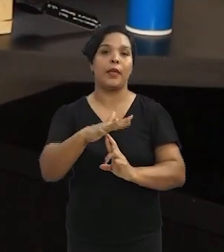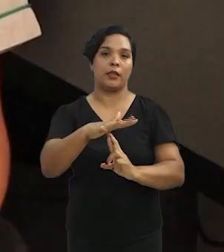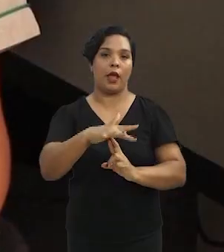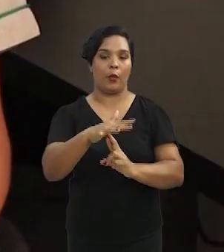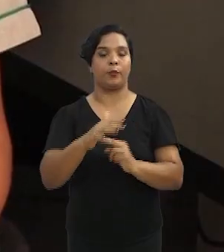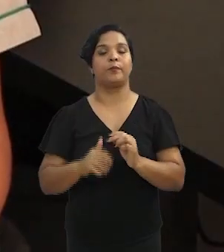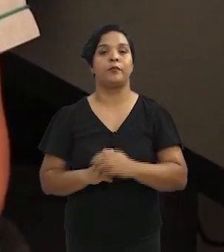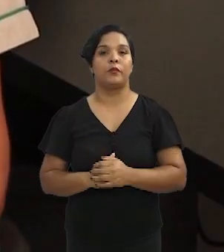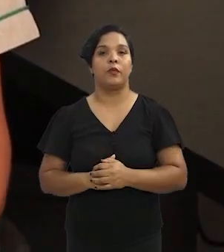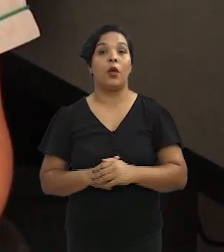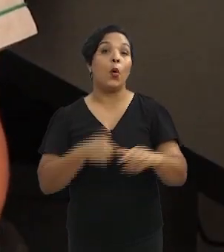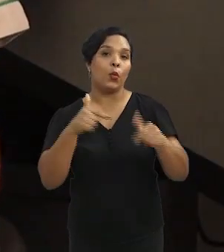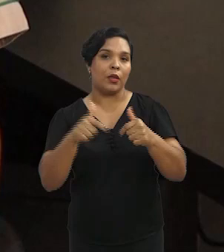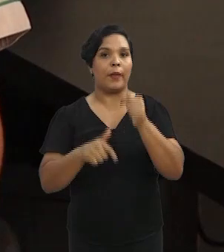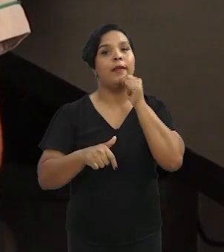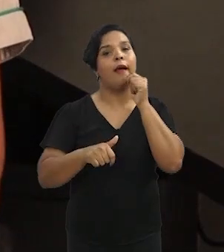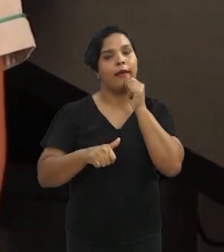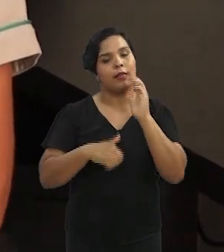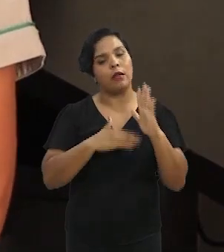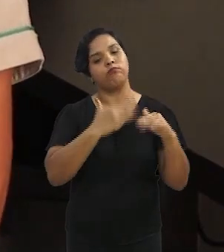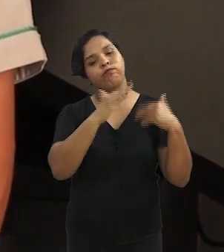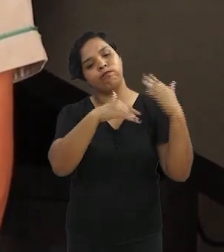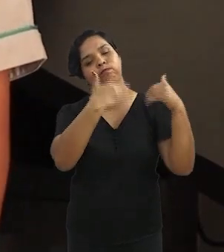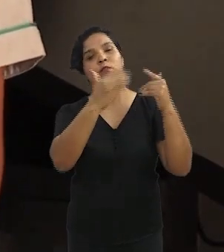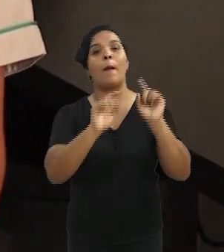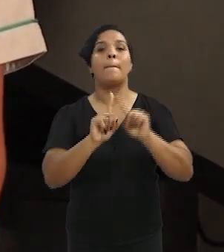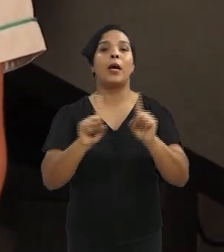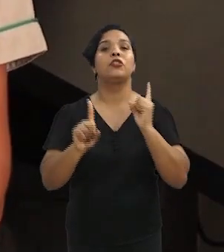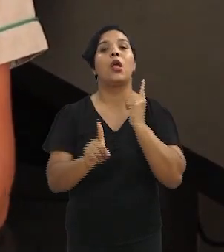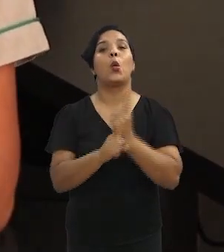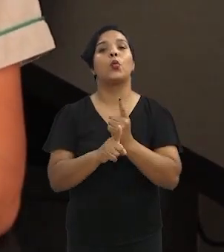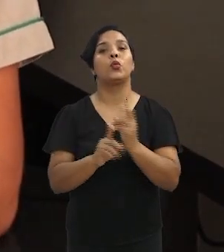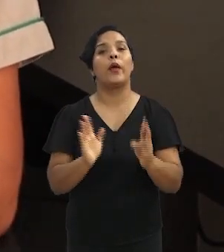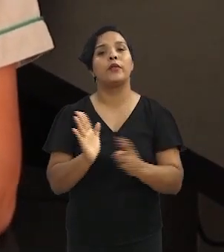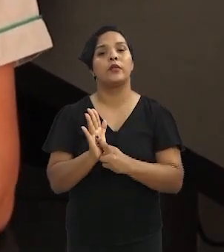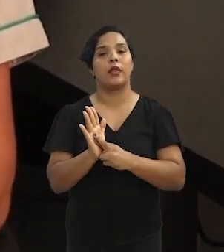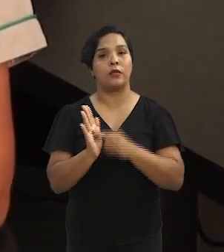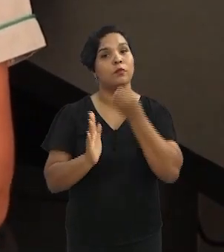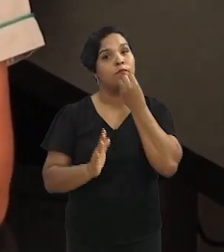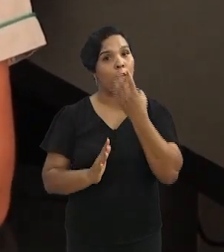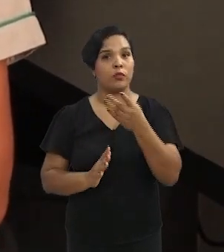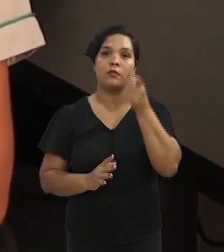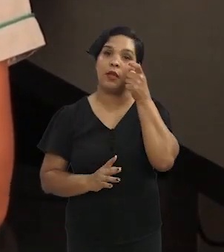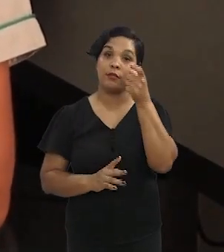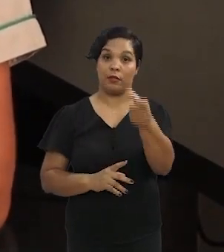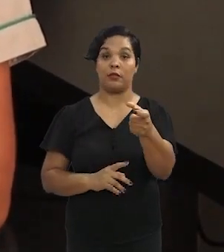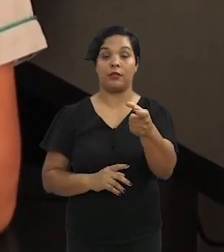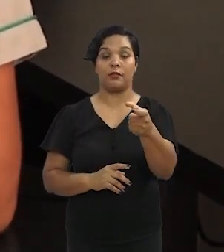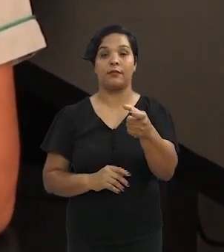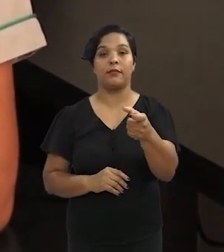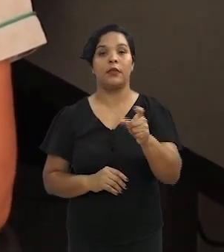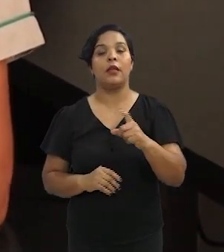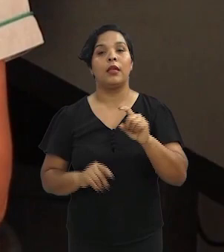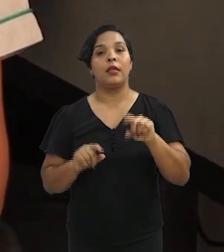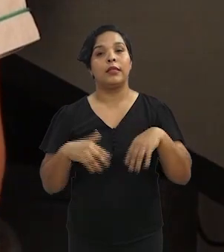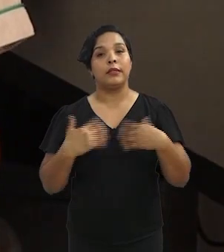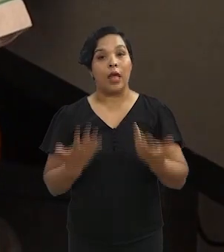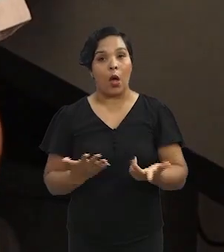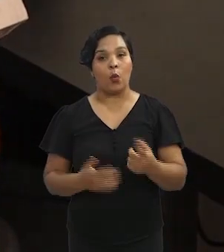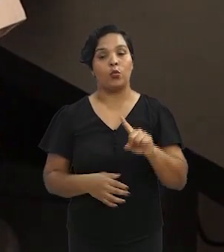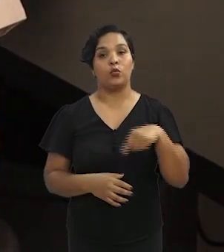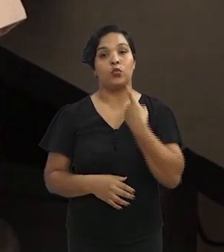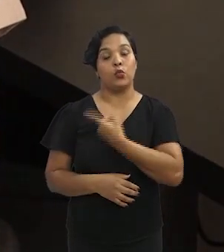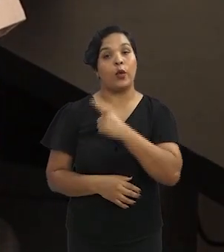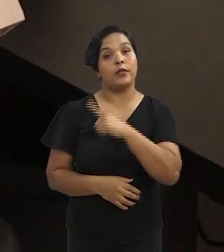ambiental. O trabalho ele ainda está em desenvolvimento, mas a gente já encontrou resultados preliminares e muito interessantes, né? Então nós